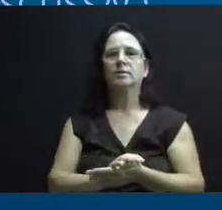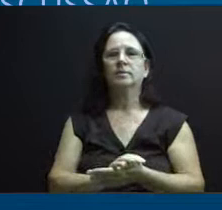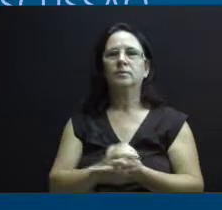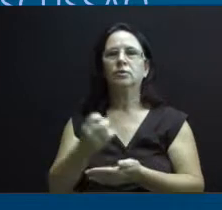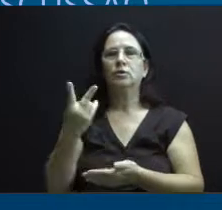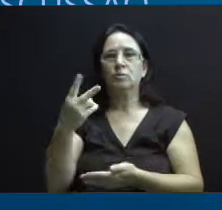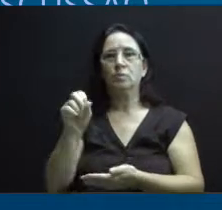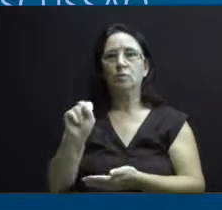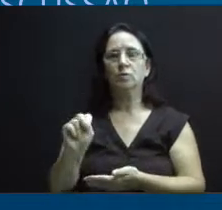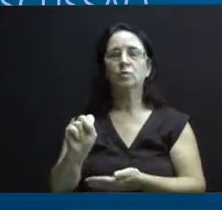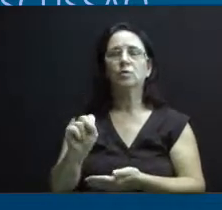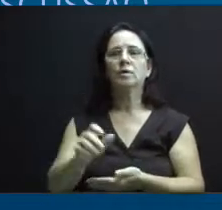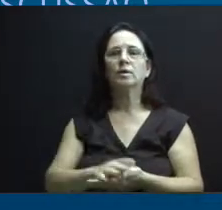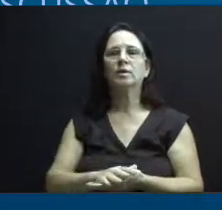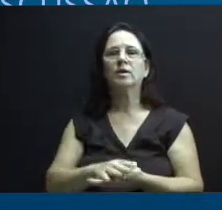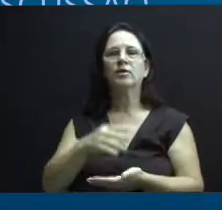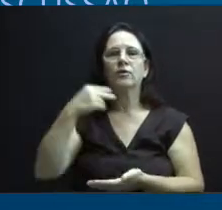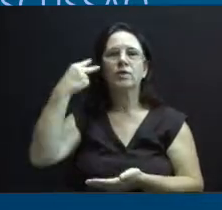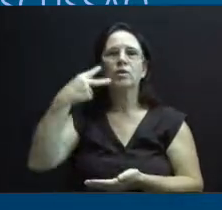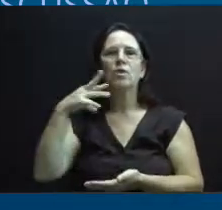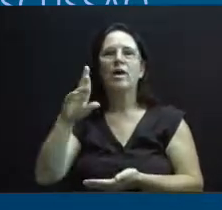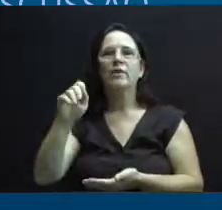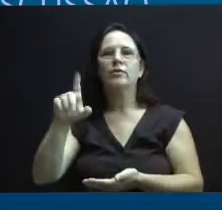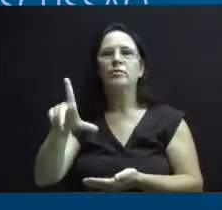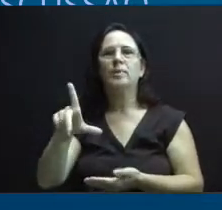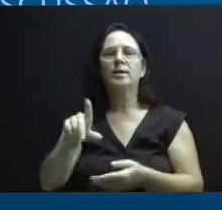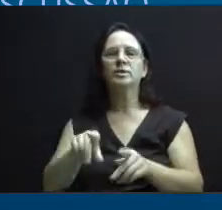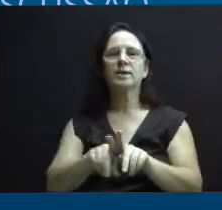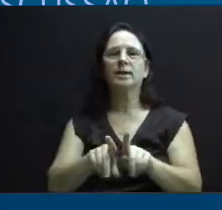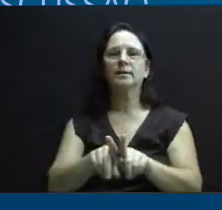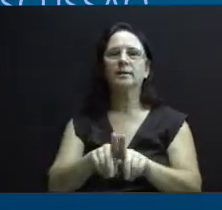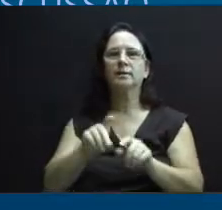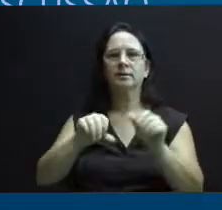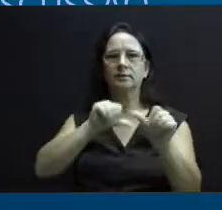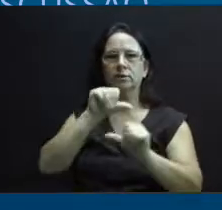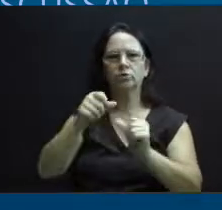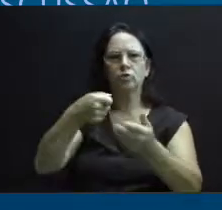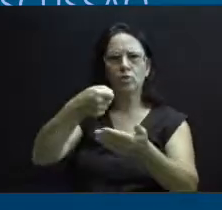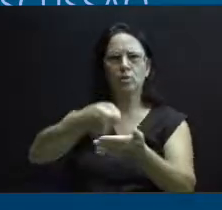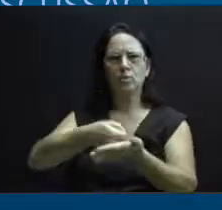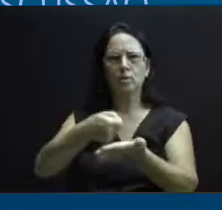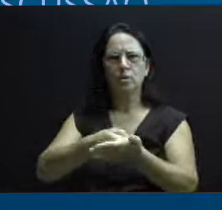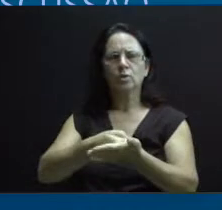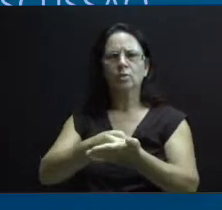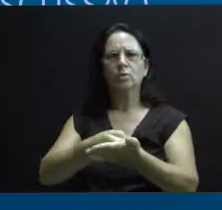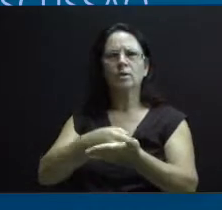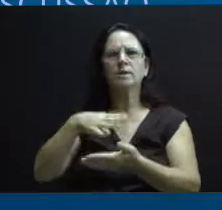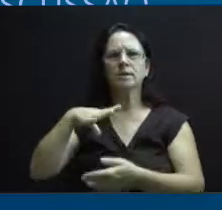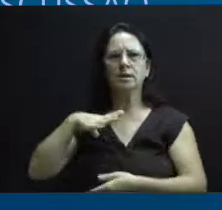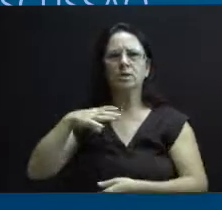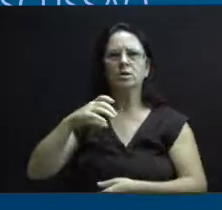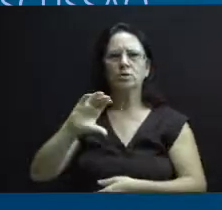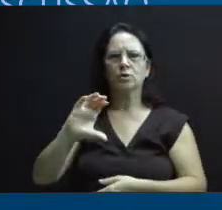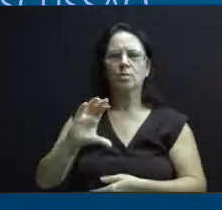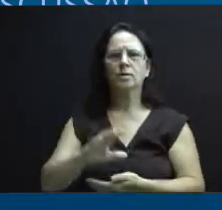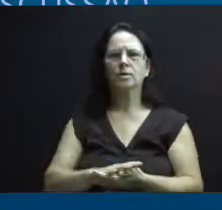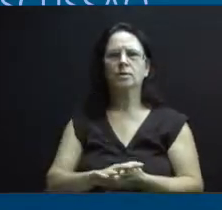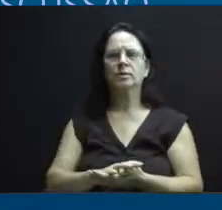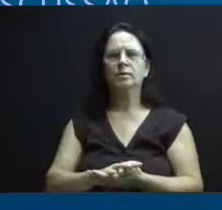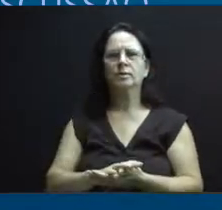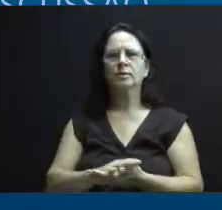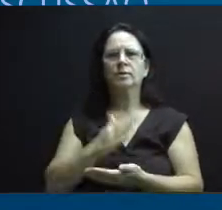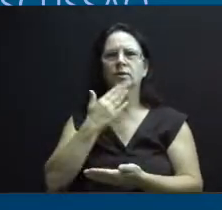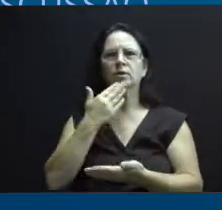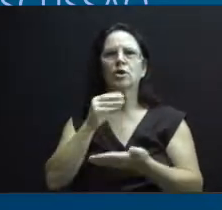18 autoria de rafael de souza vilar torna obrigatória no âmbito no município de cubatão a expedição de